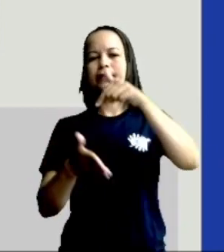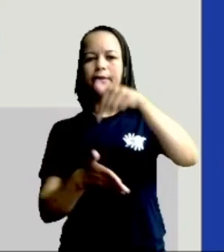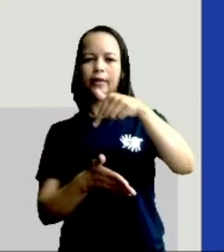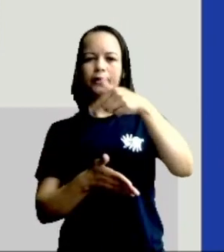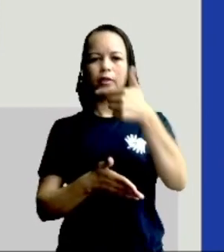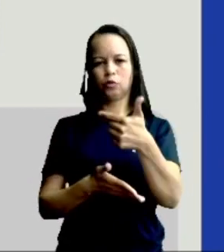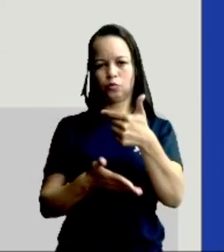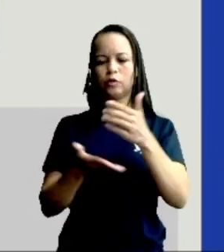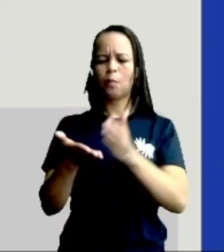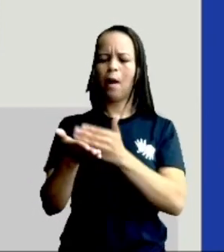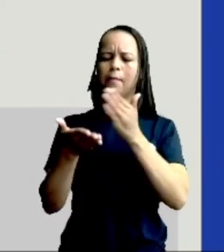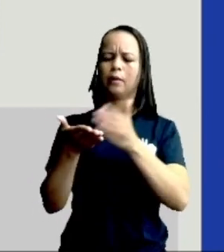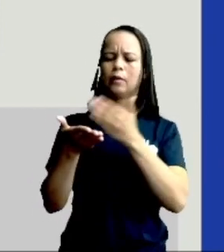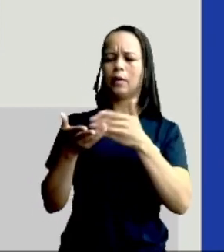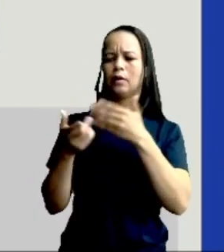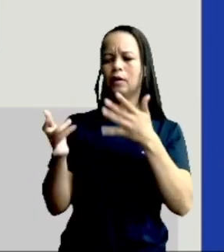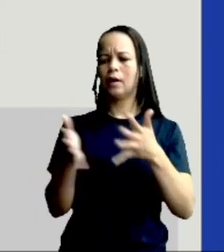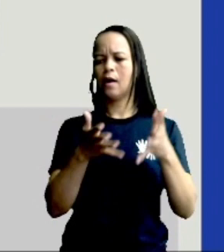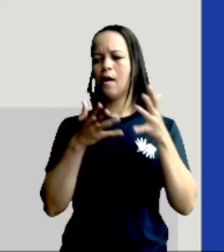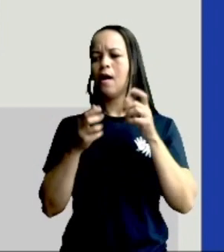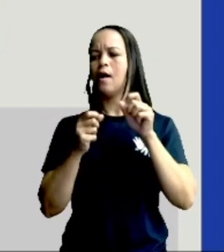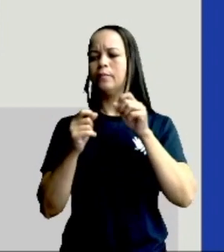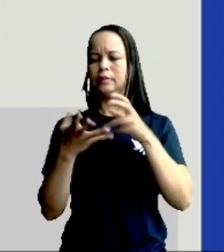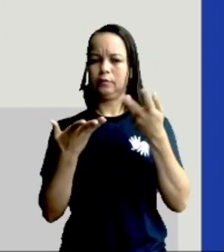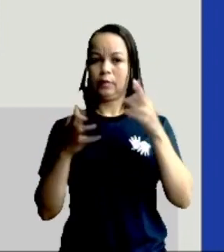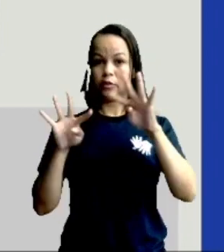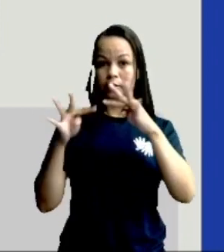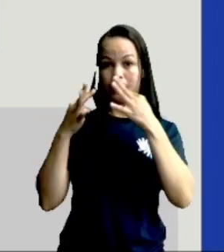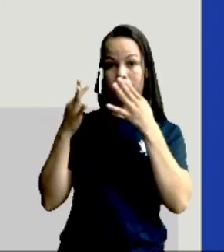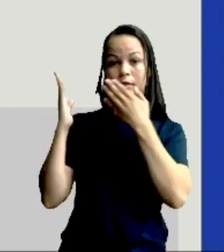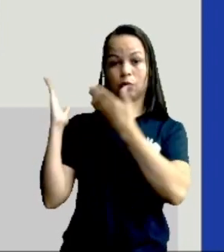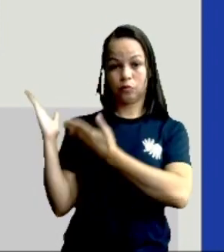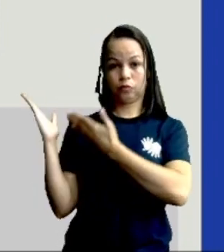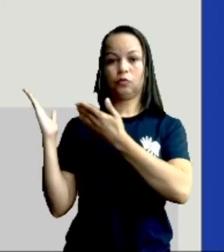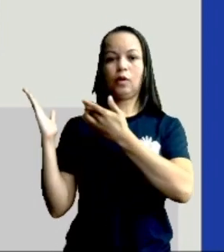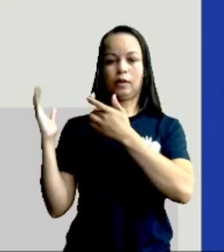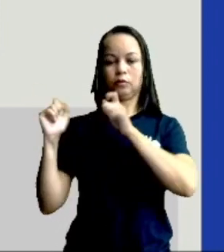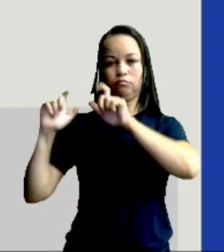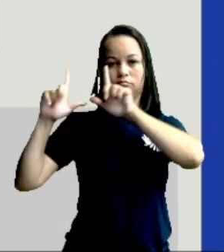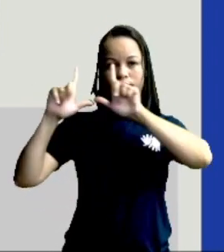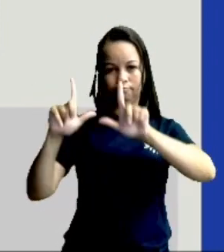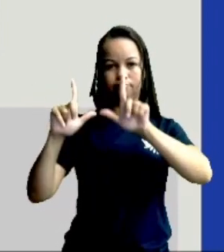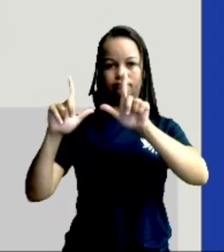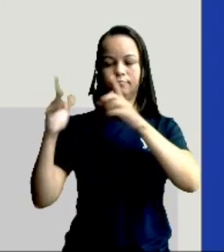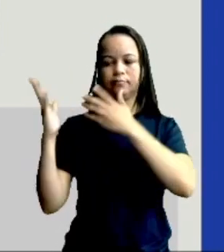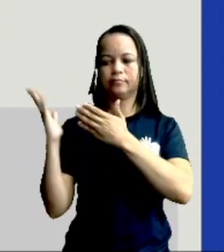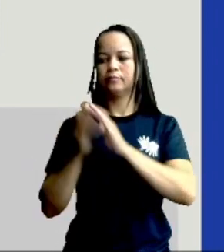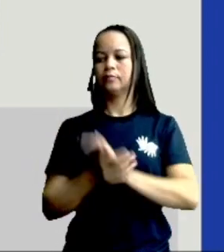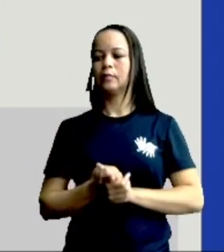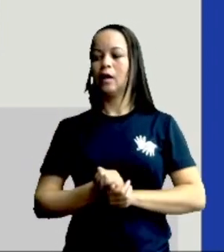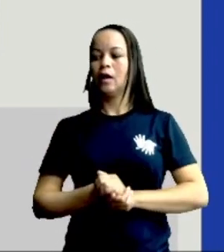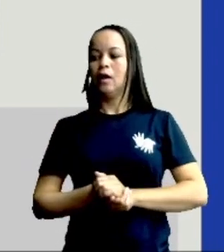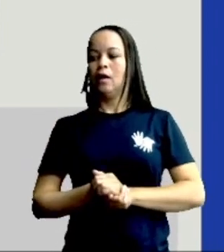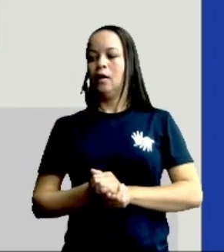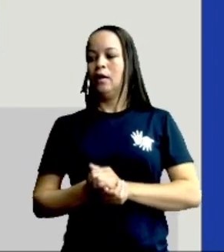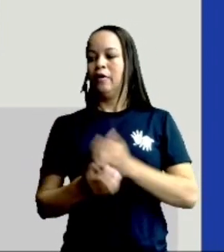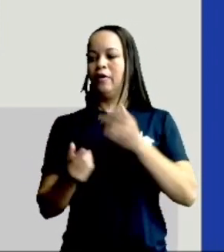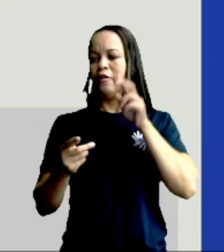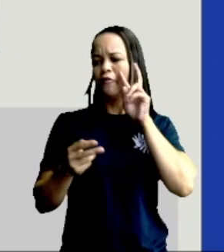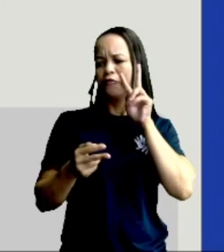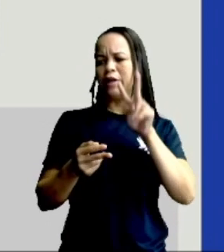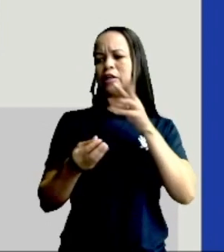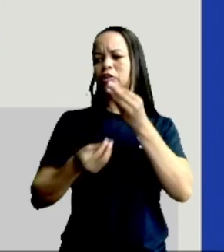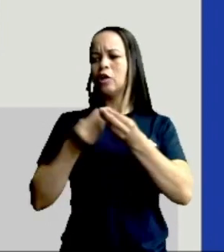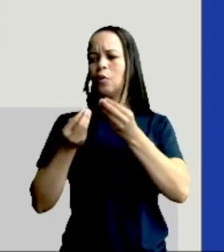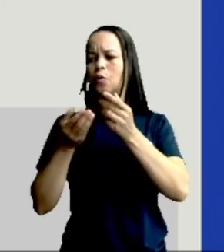sua leitura. Presta bem atenção aí na telinha e presta atenção nesse quadro aí que eu coloquei. No primeiro dia, ela